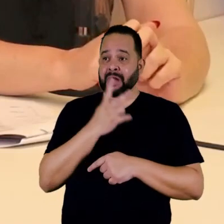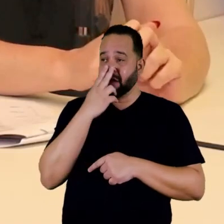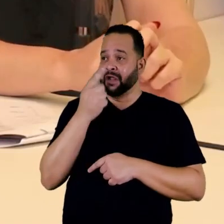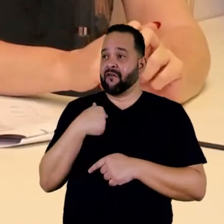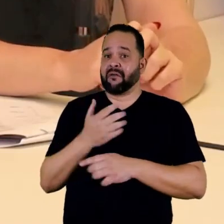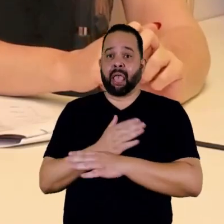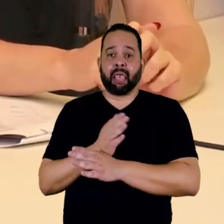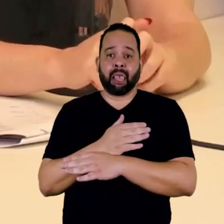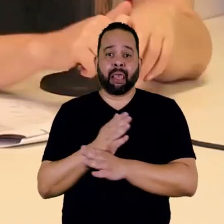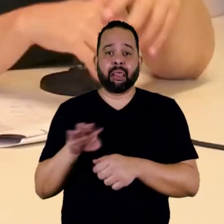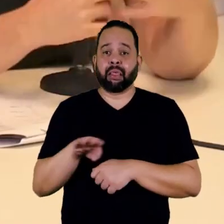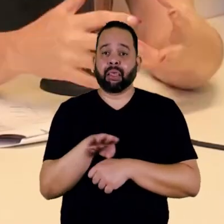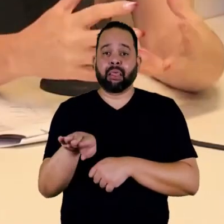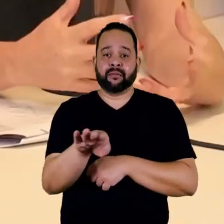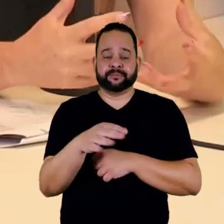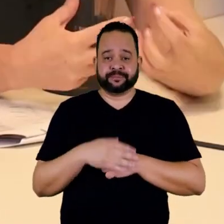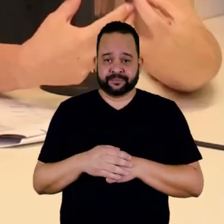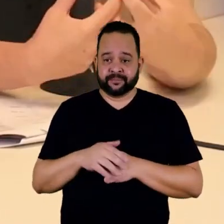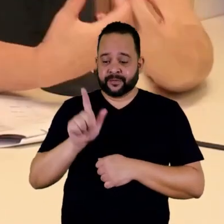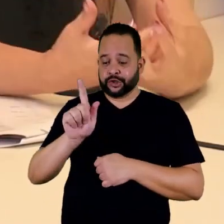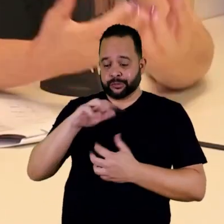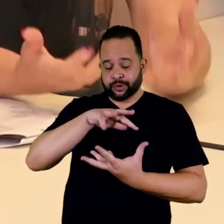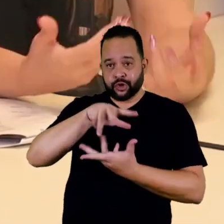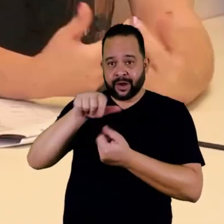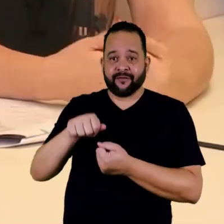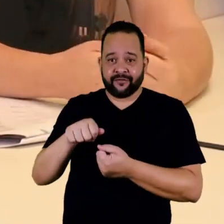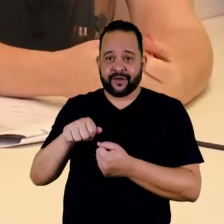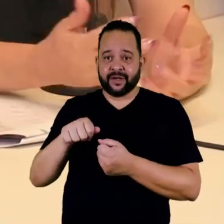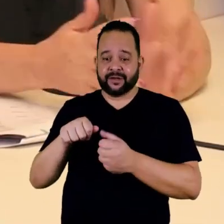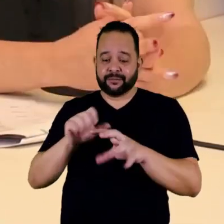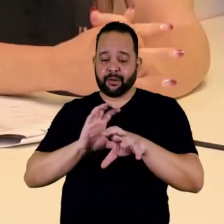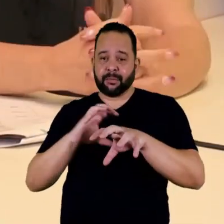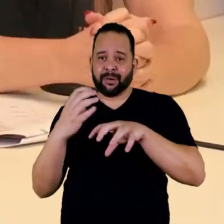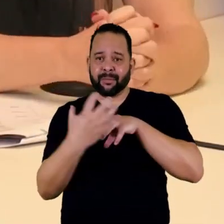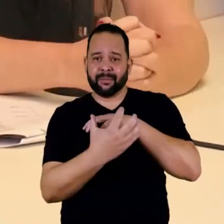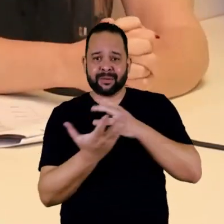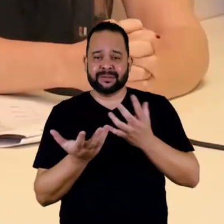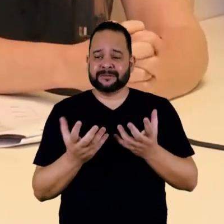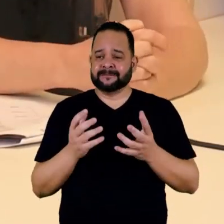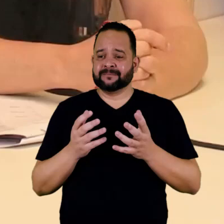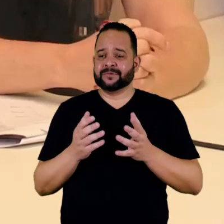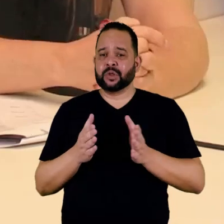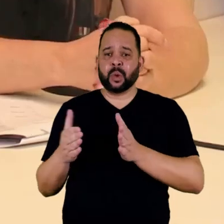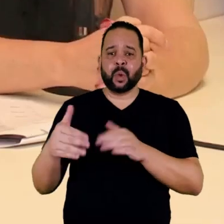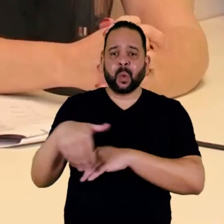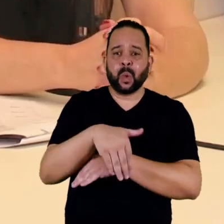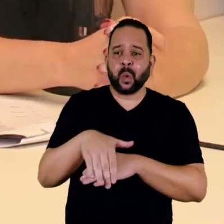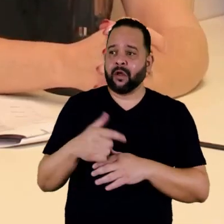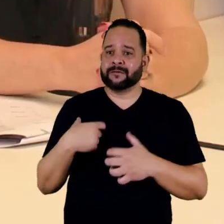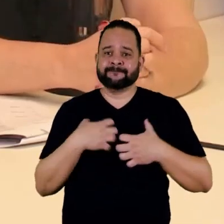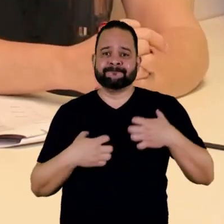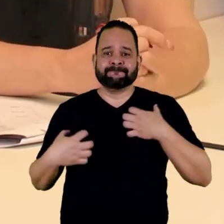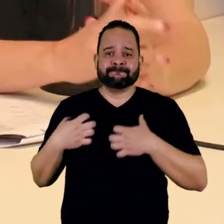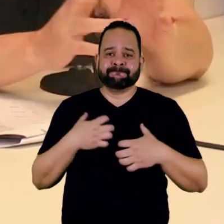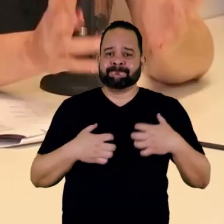não vou me encontrar então assim a questão espacial era uma coisa que me deixava extremamente aflita eu era